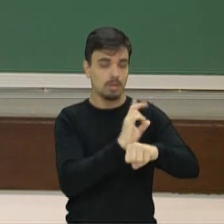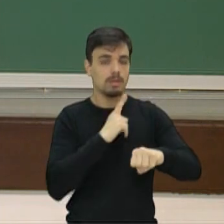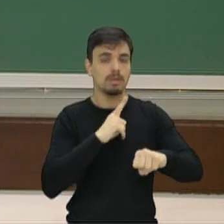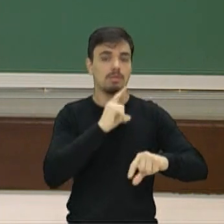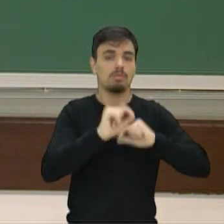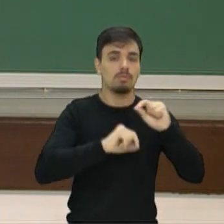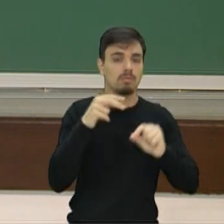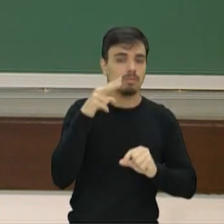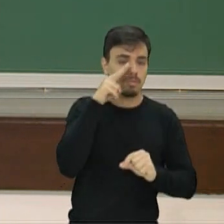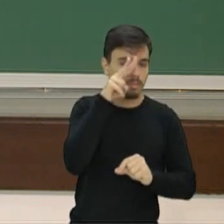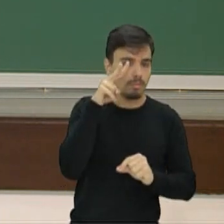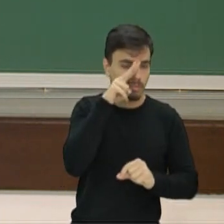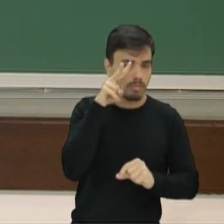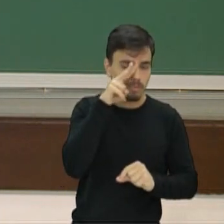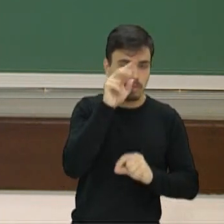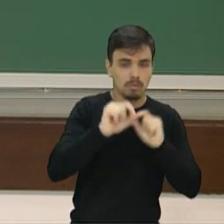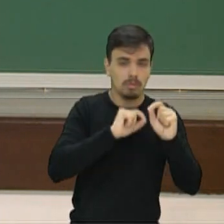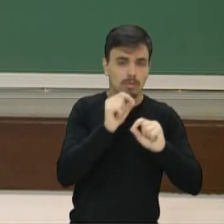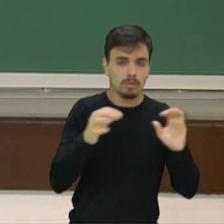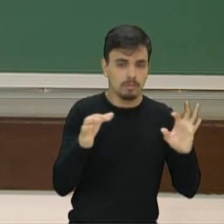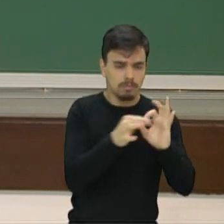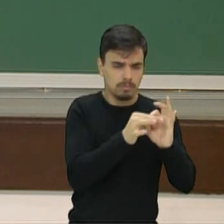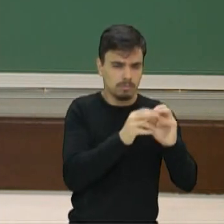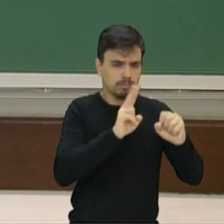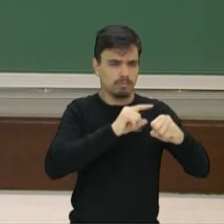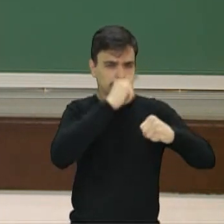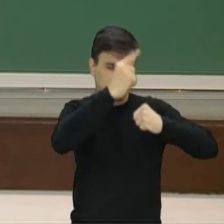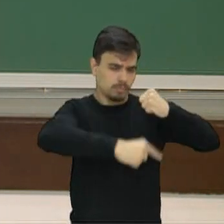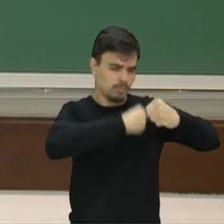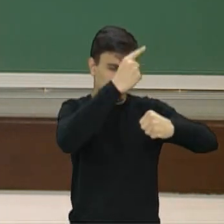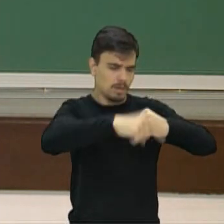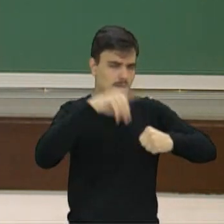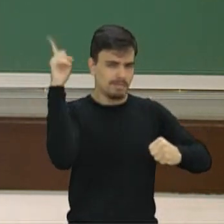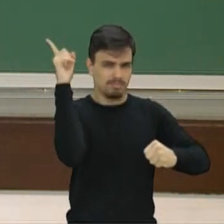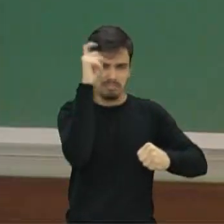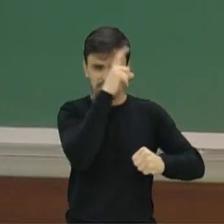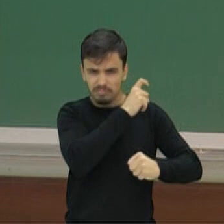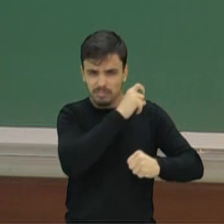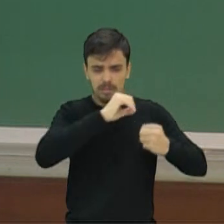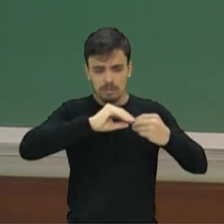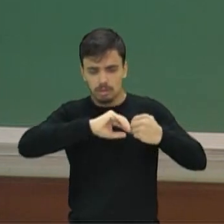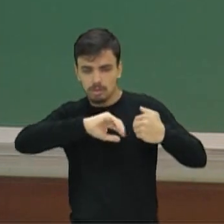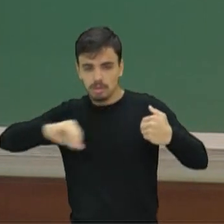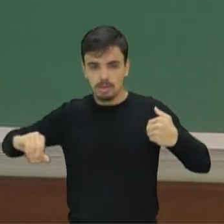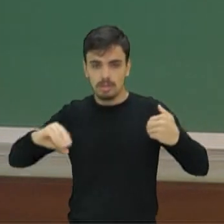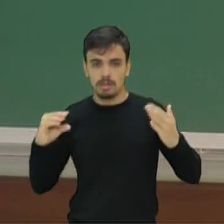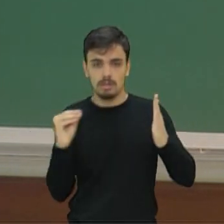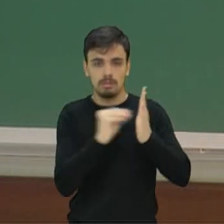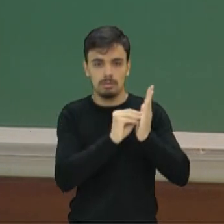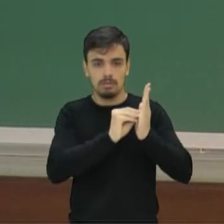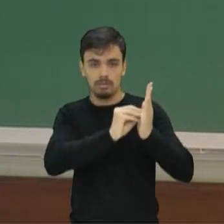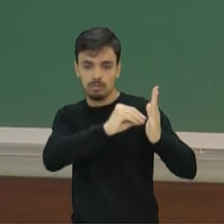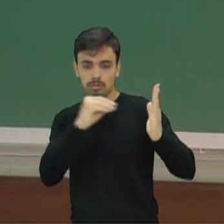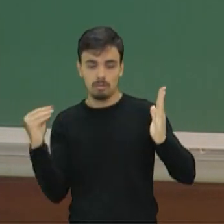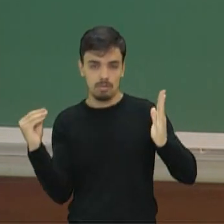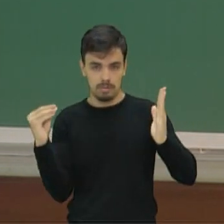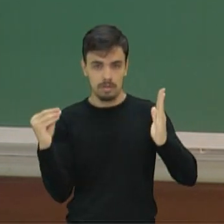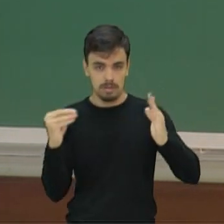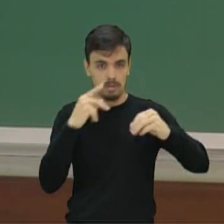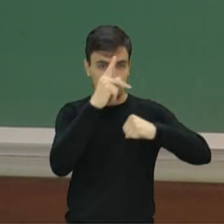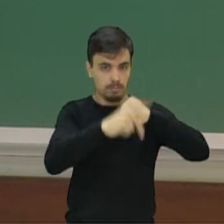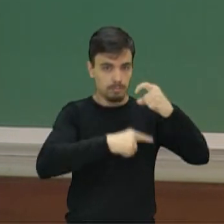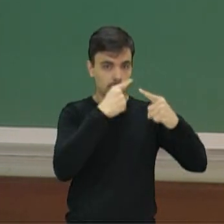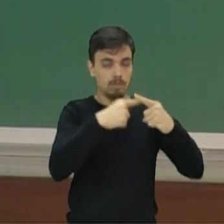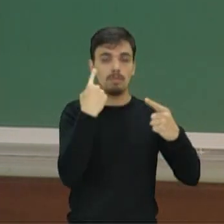que eles chamam de força forte. Ele está blindado. É muito difícil você tirar ou colocar um próton, porque ele está grudado